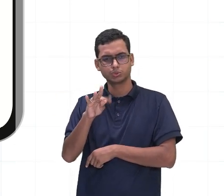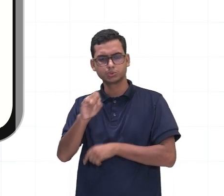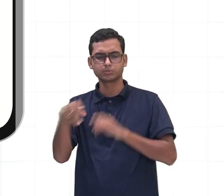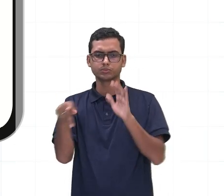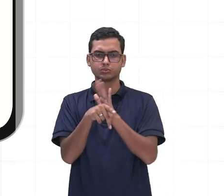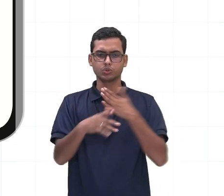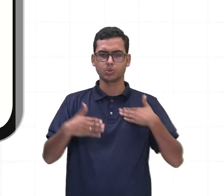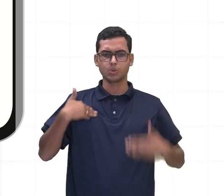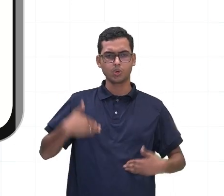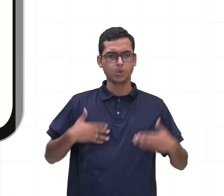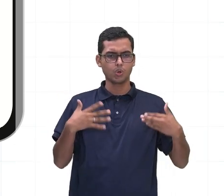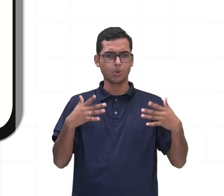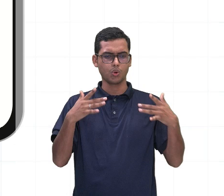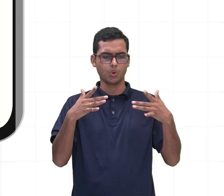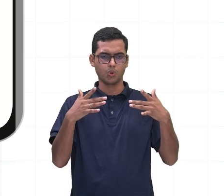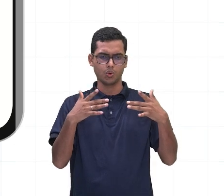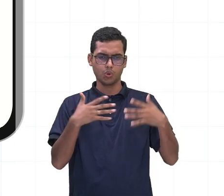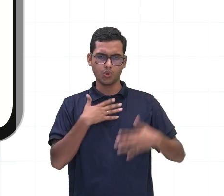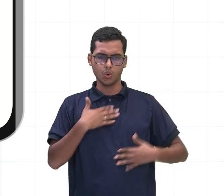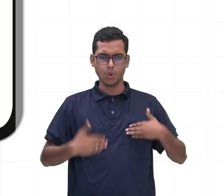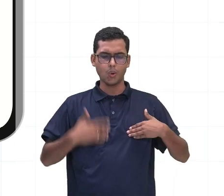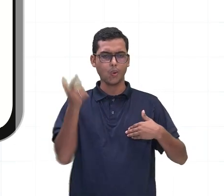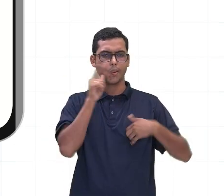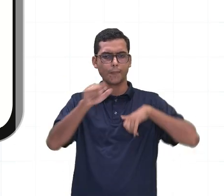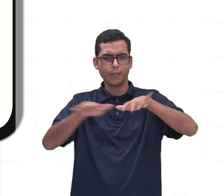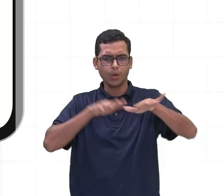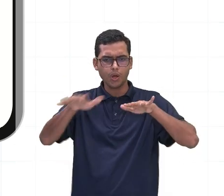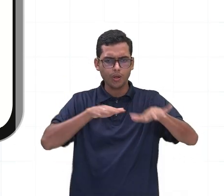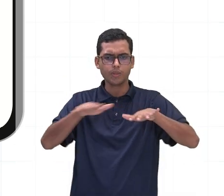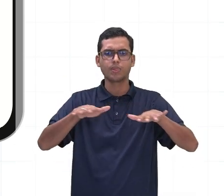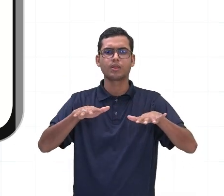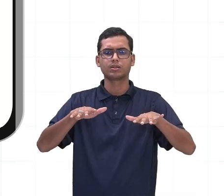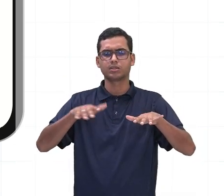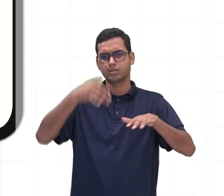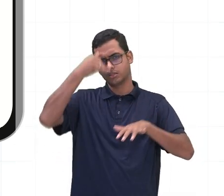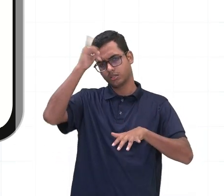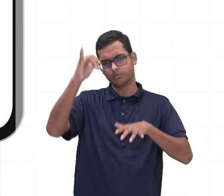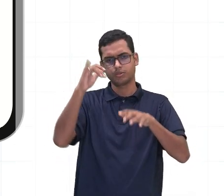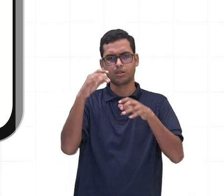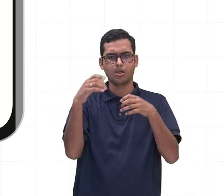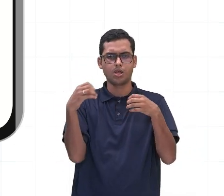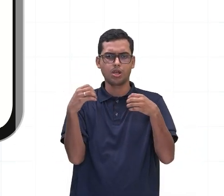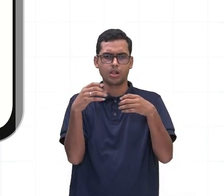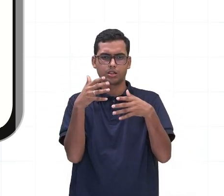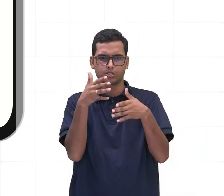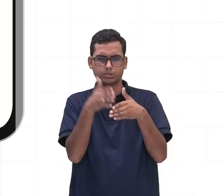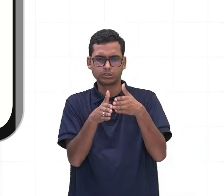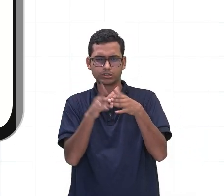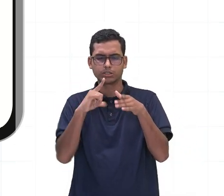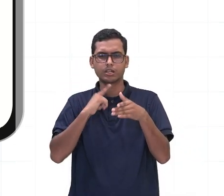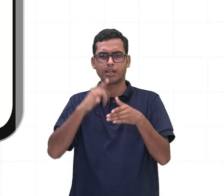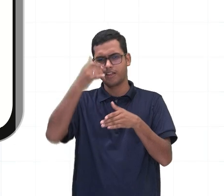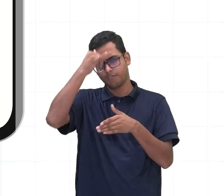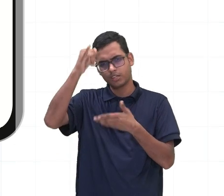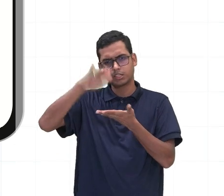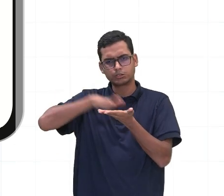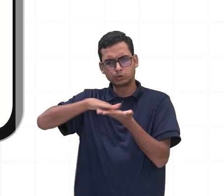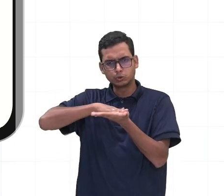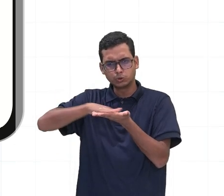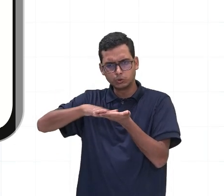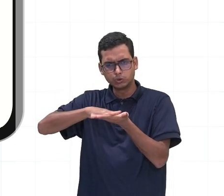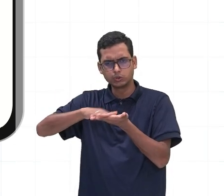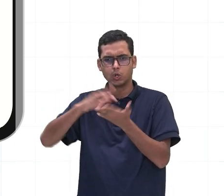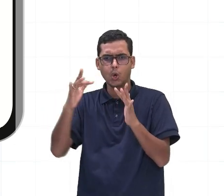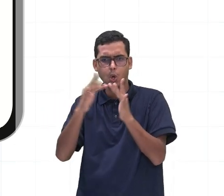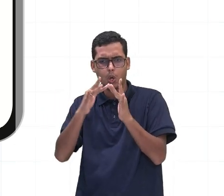a possibilidade desses órgãos se movimentarem sem ter atrito. Né? Então, ele evita o atrito entre os órgãos, como, por